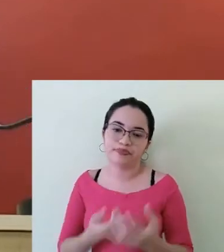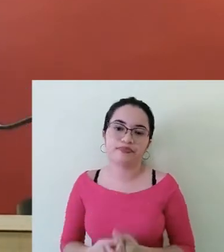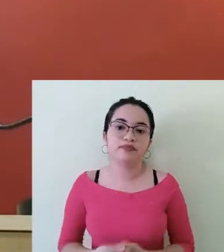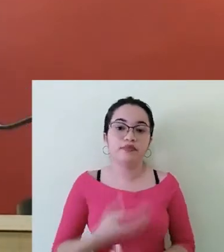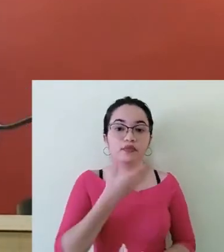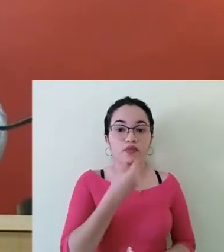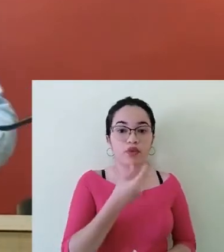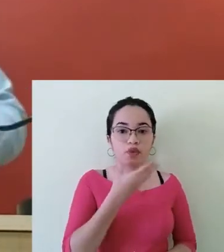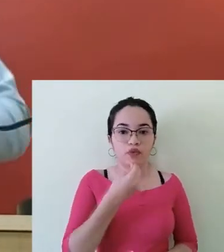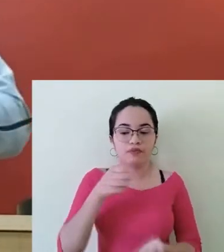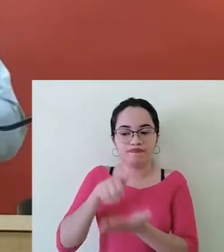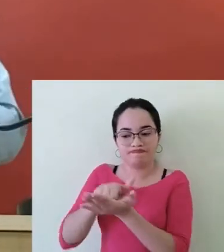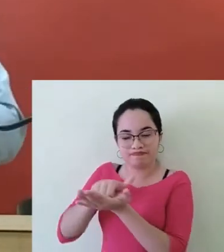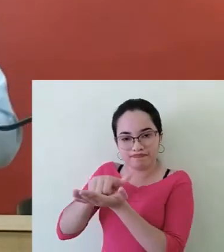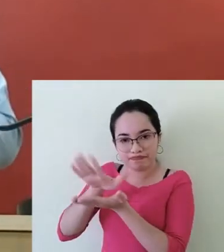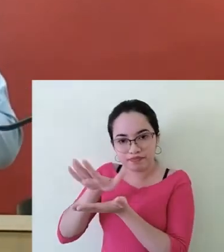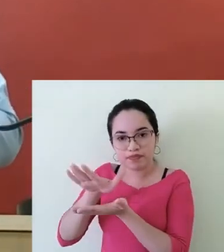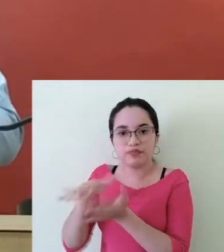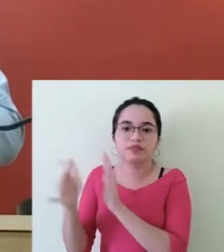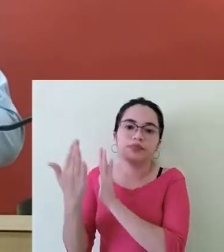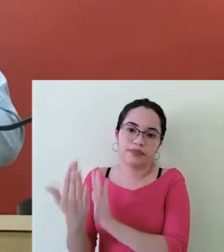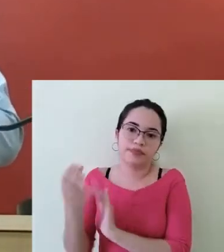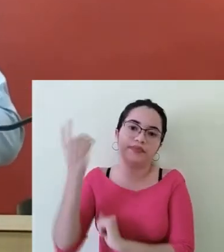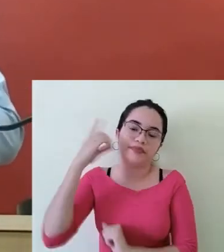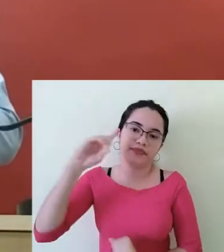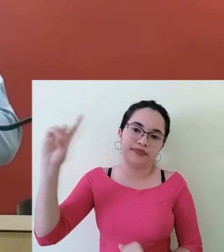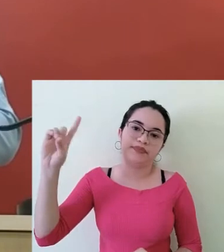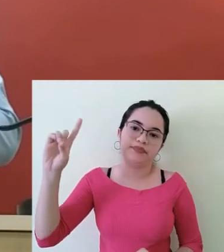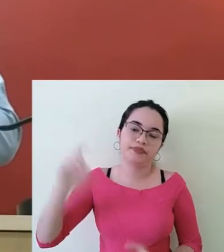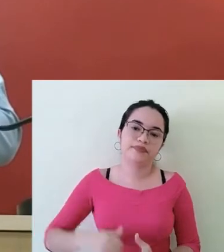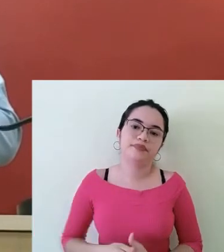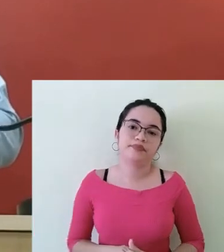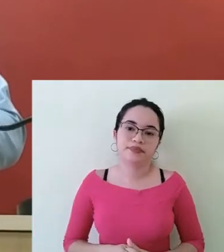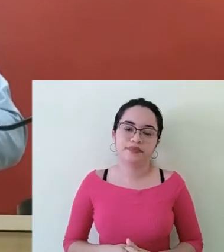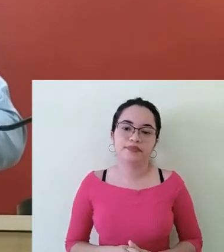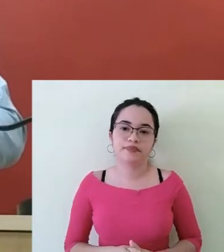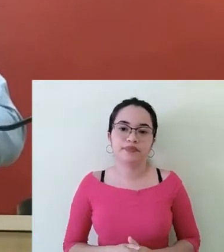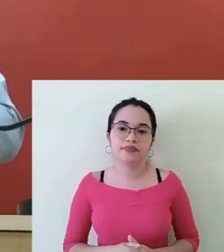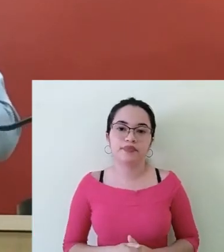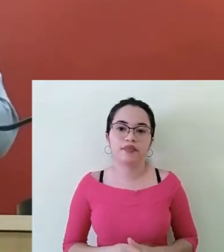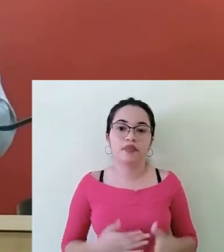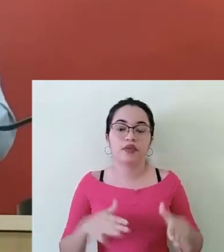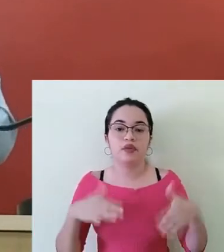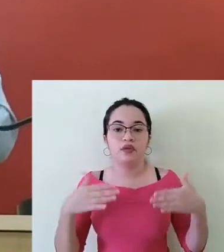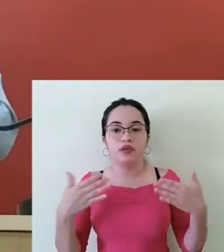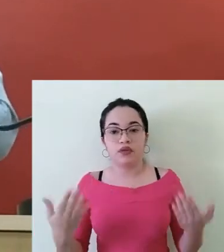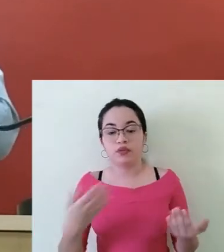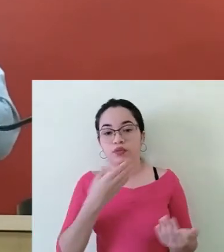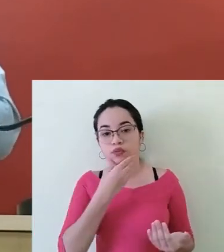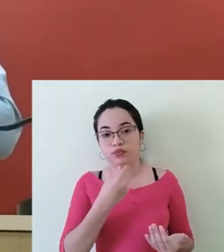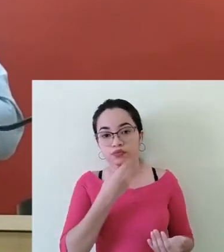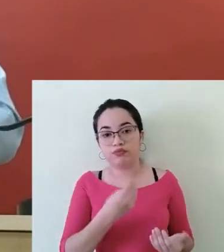homem foi expulso da presença de Deus. E ele, a partir daí, ele